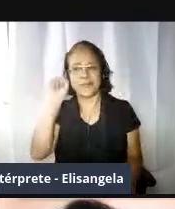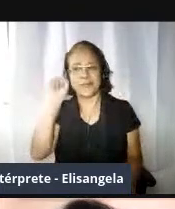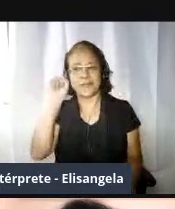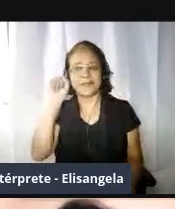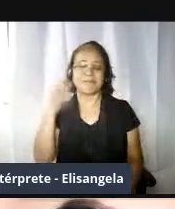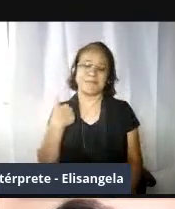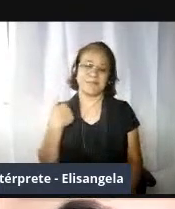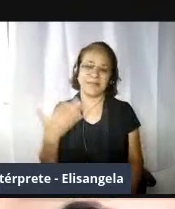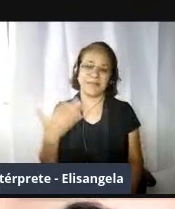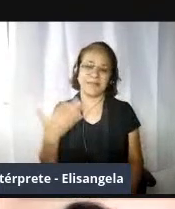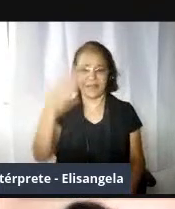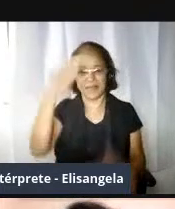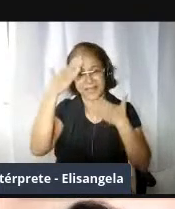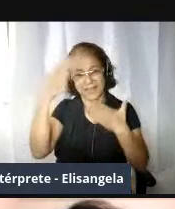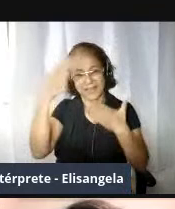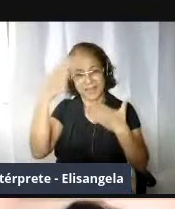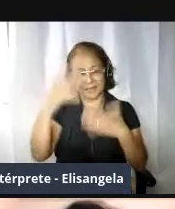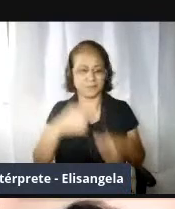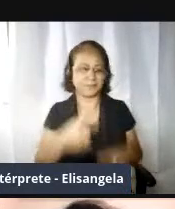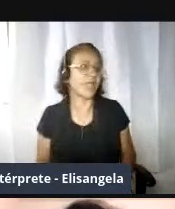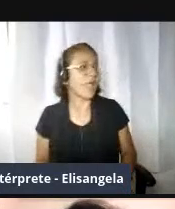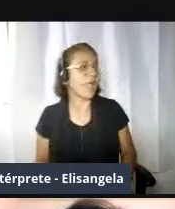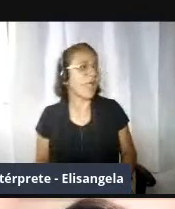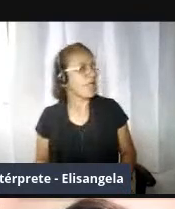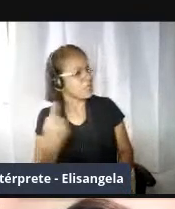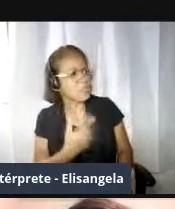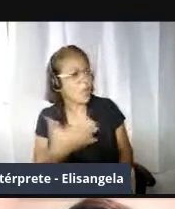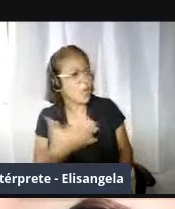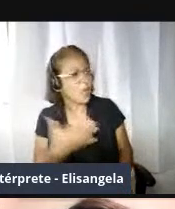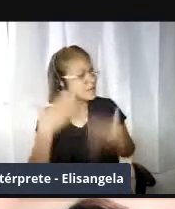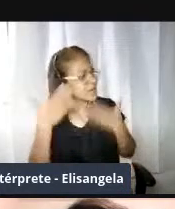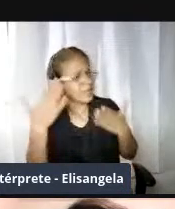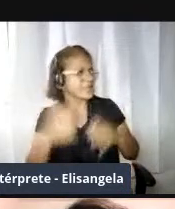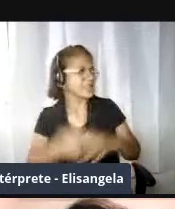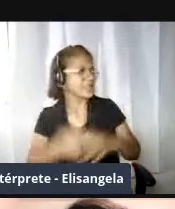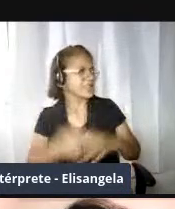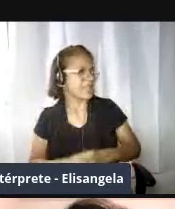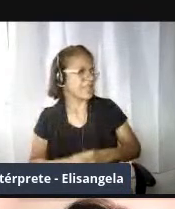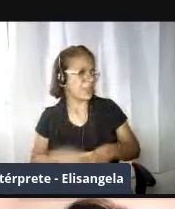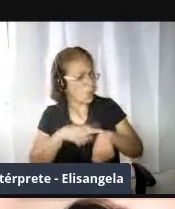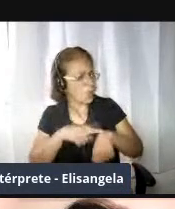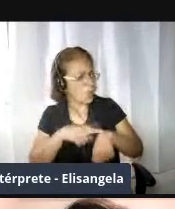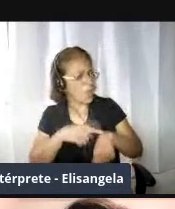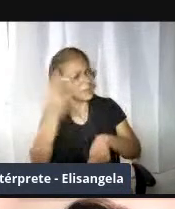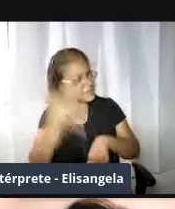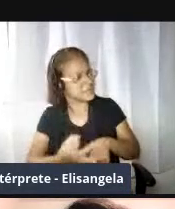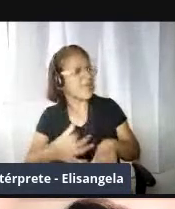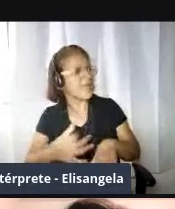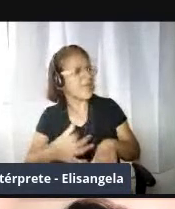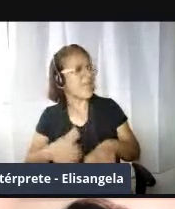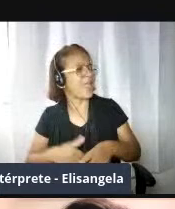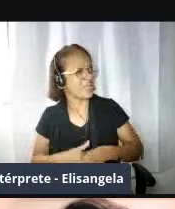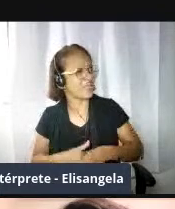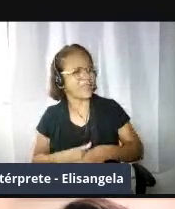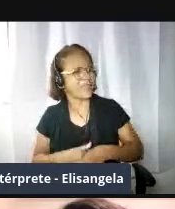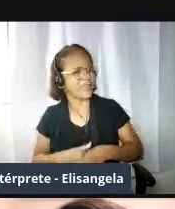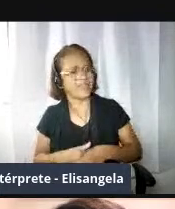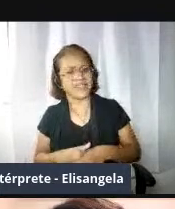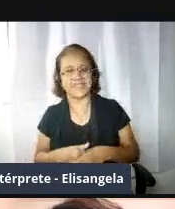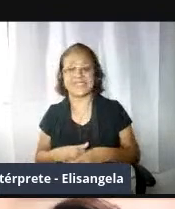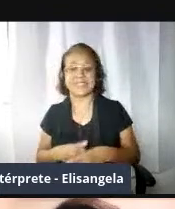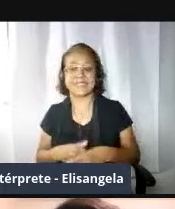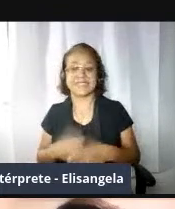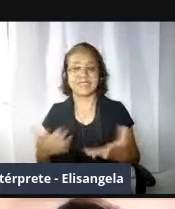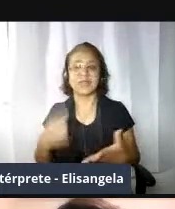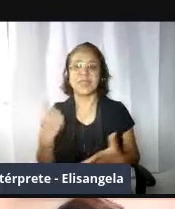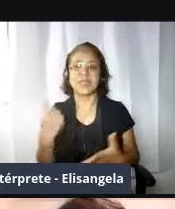Nós que agradecemos, Súria, fique tranquila, não passou nada, tá certinho, não, mais ou menos nesse teto que a gente está pensando. A gente já tem três